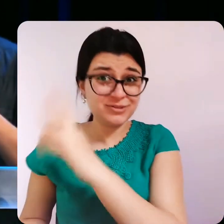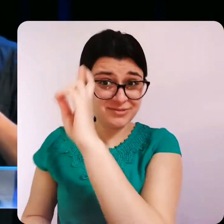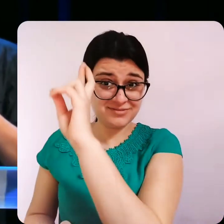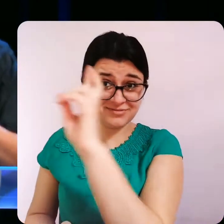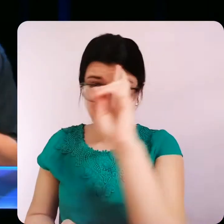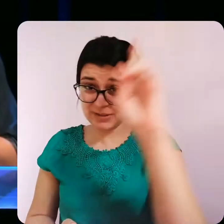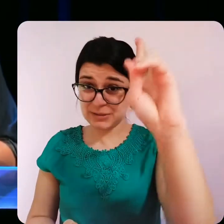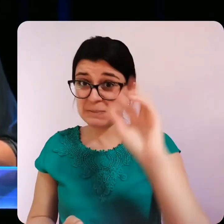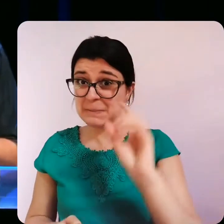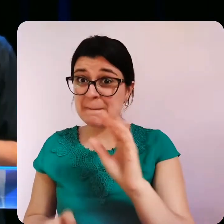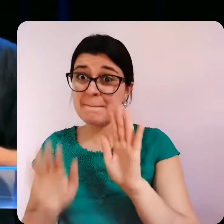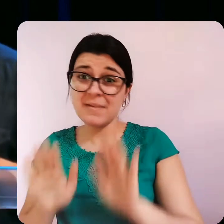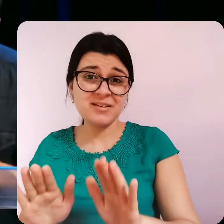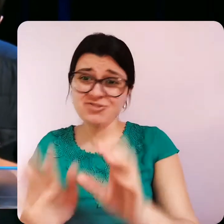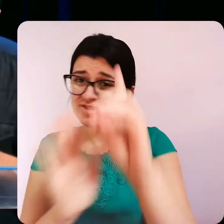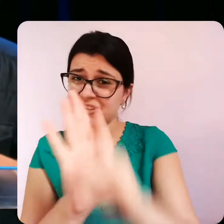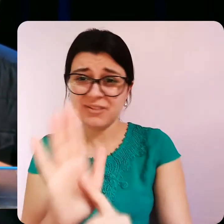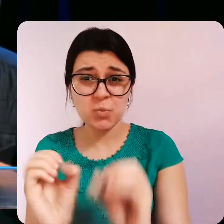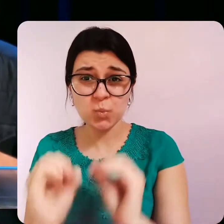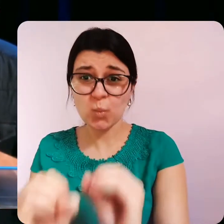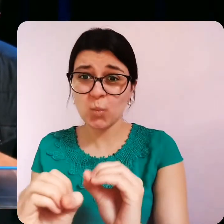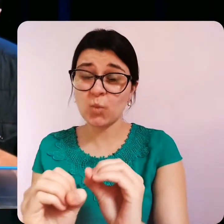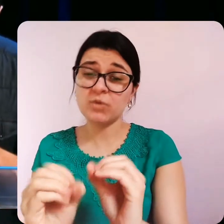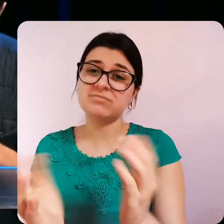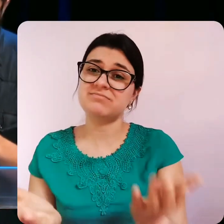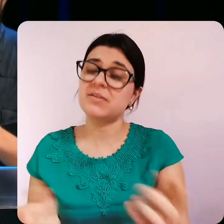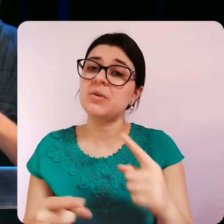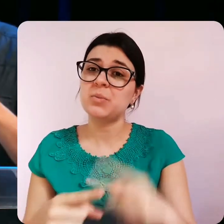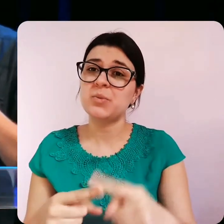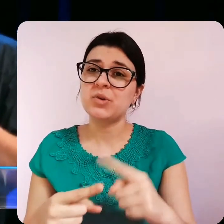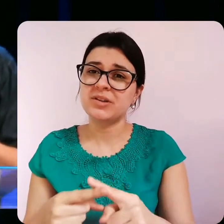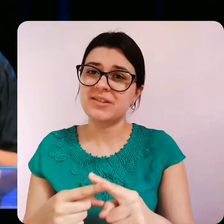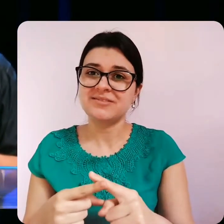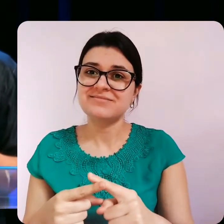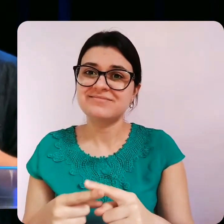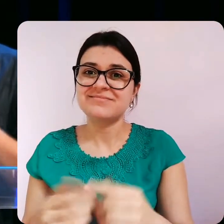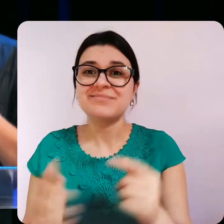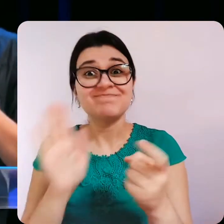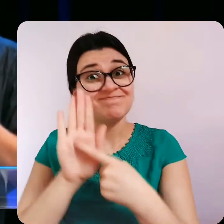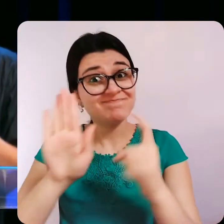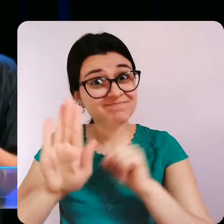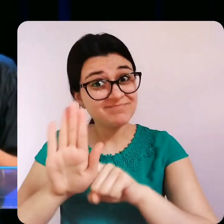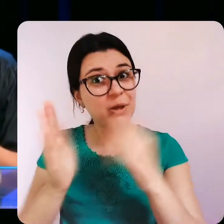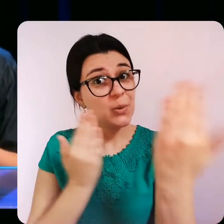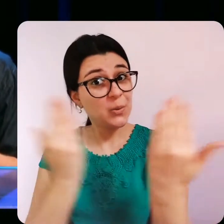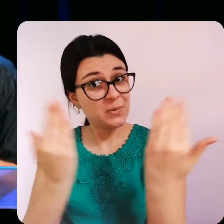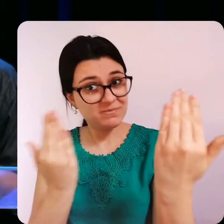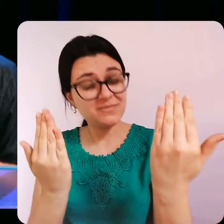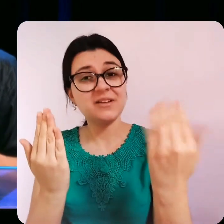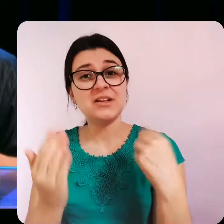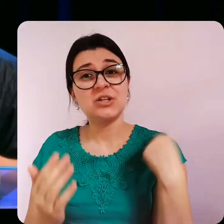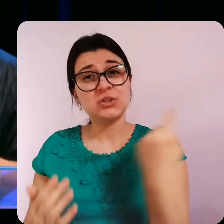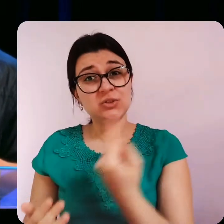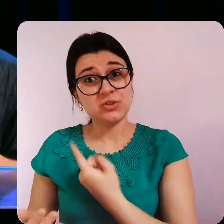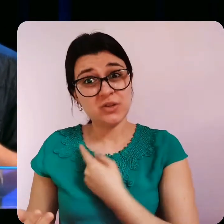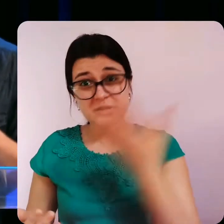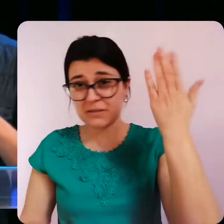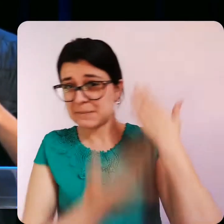nessa posição de escravos. Ele vai dizer, olha, nós éramos escravos dos princípios básicos